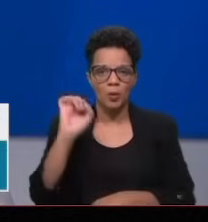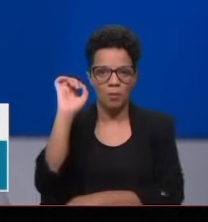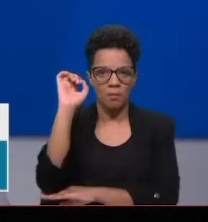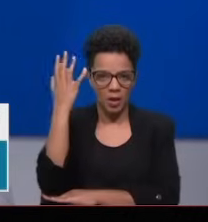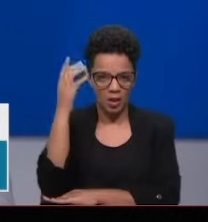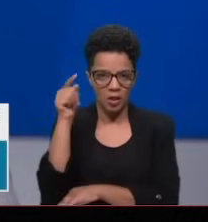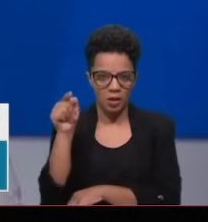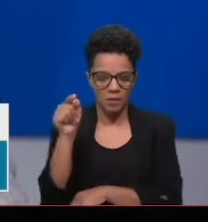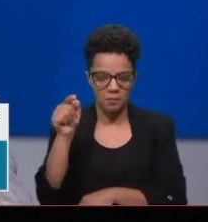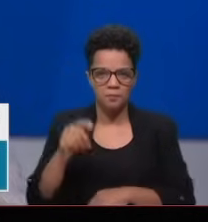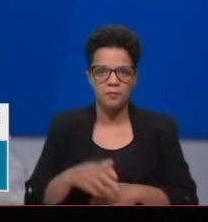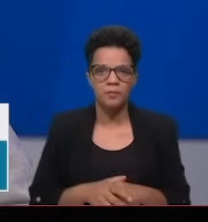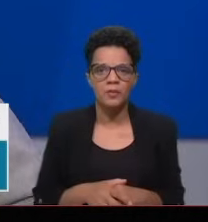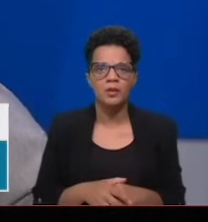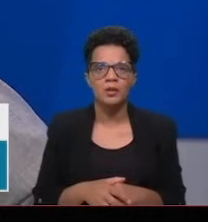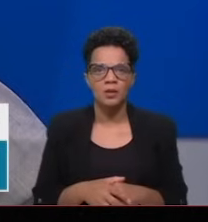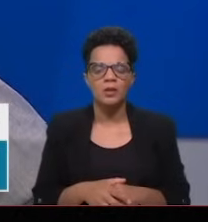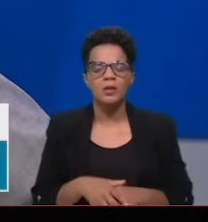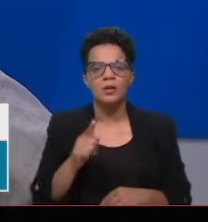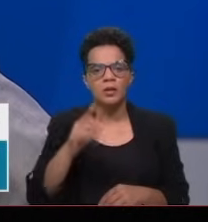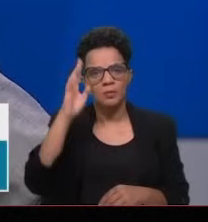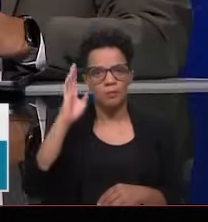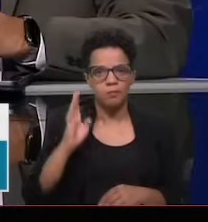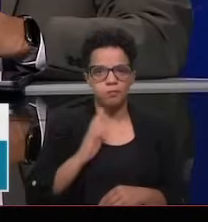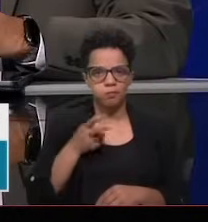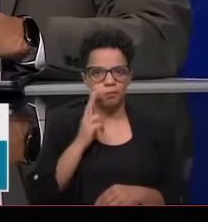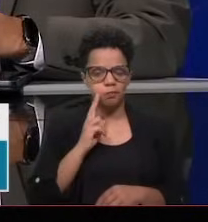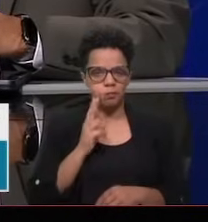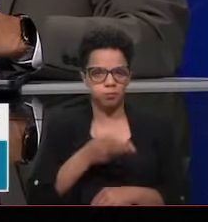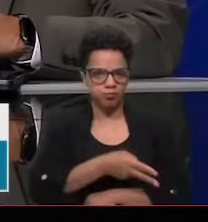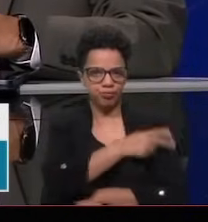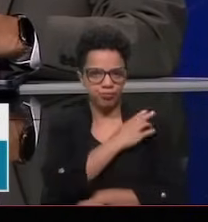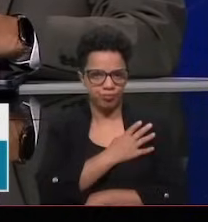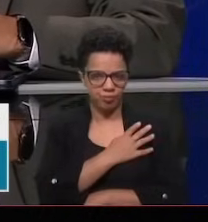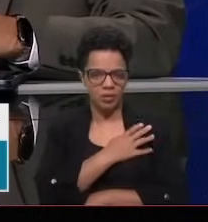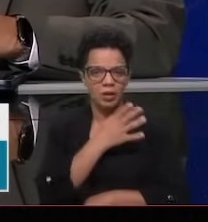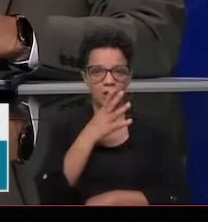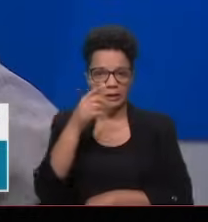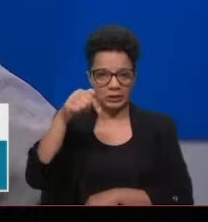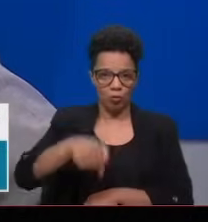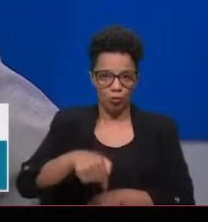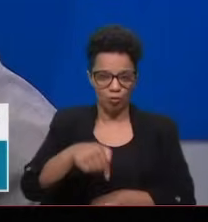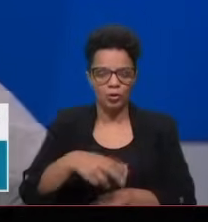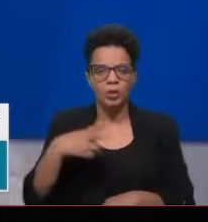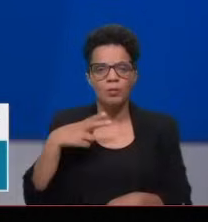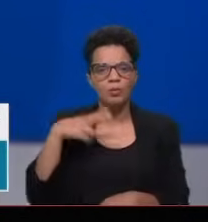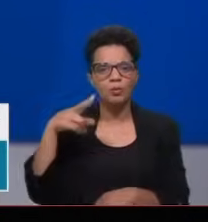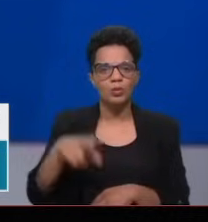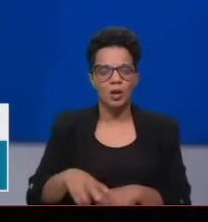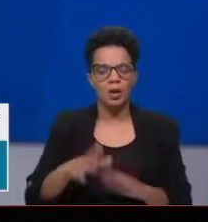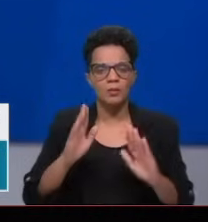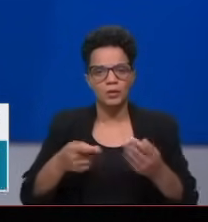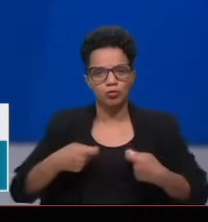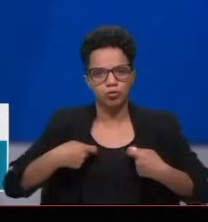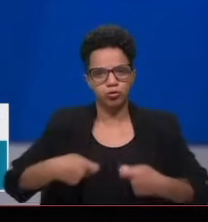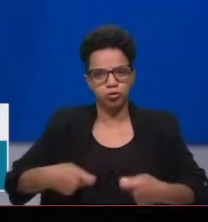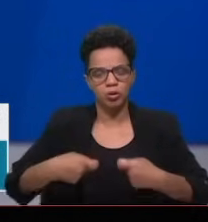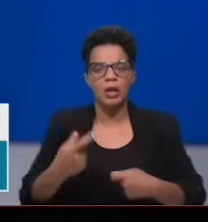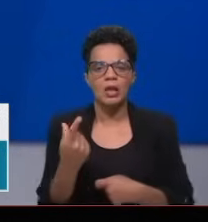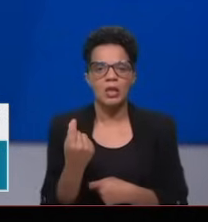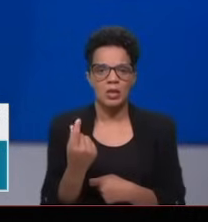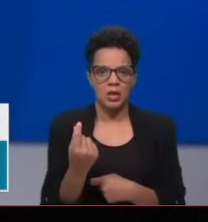o chefe do estado maior da armada pirante Gouveia Melo dizia hoje que Portugal Tem mesmo de gastar mais dinheiro